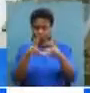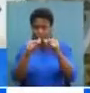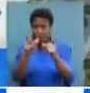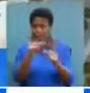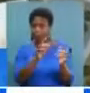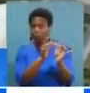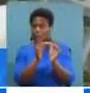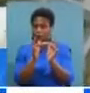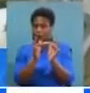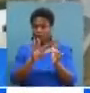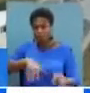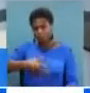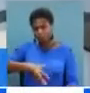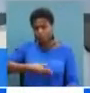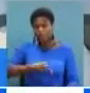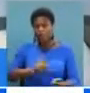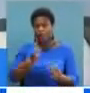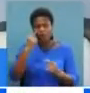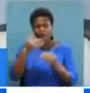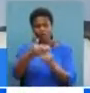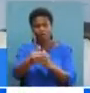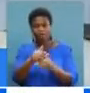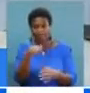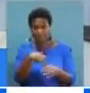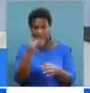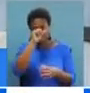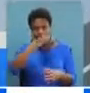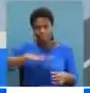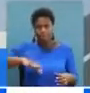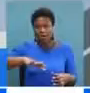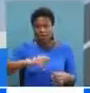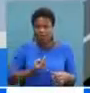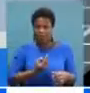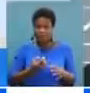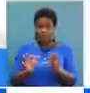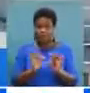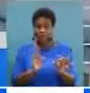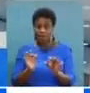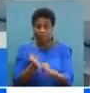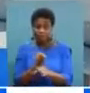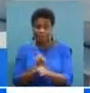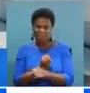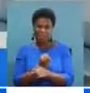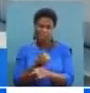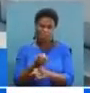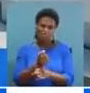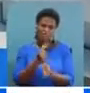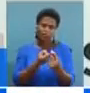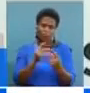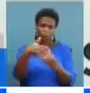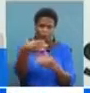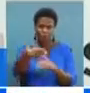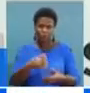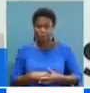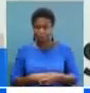e conectado ao mundo. É o que se projeta para este parque, que deverá estar apto a funcionar em meados do próximo ano.